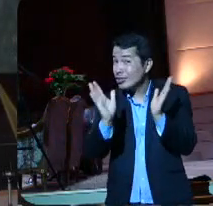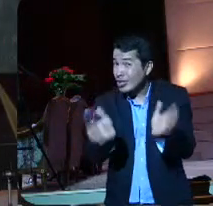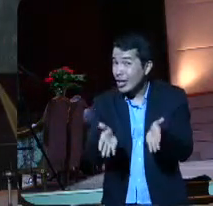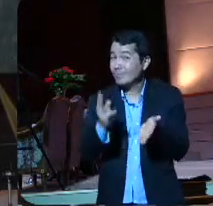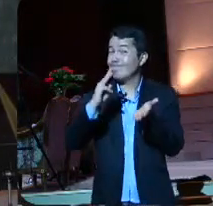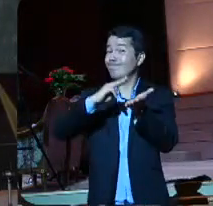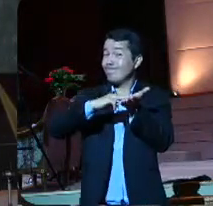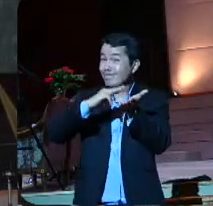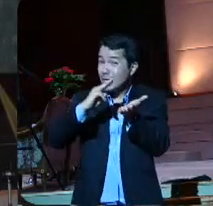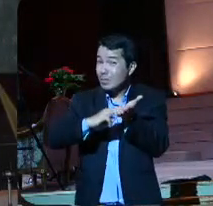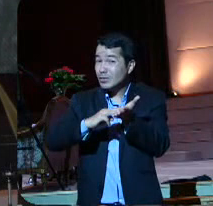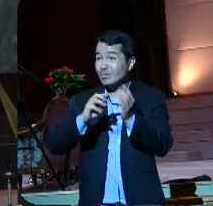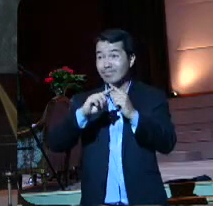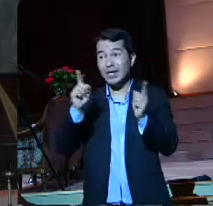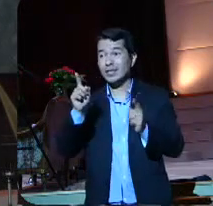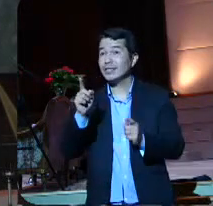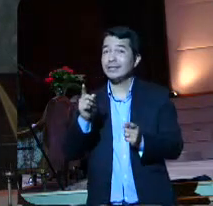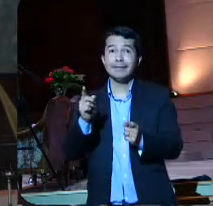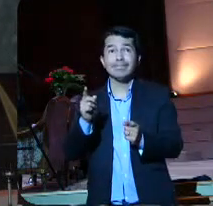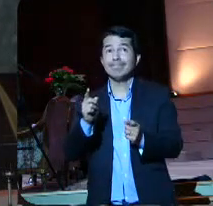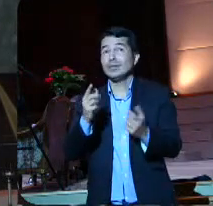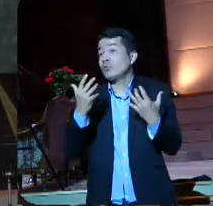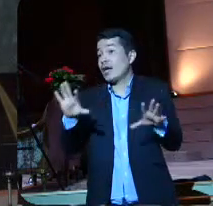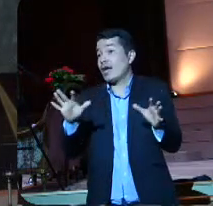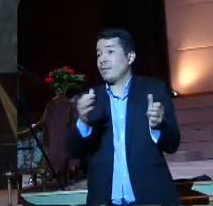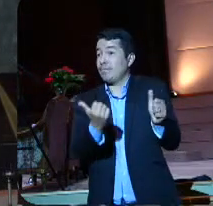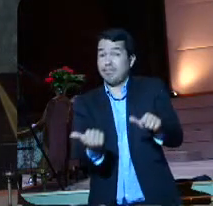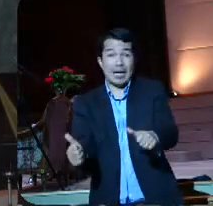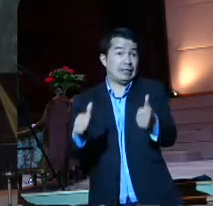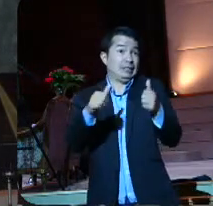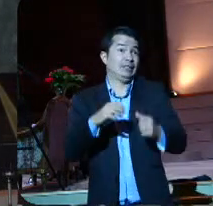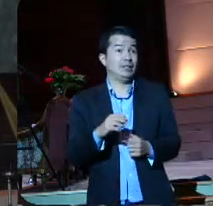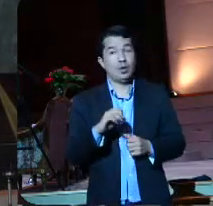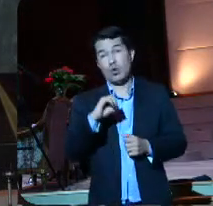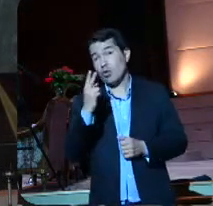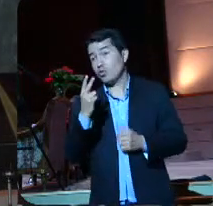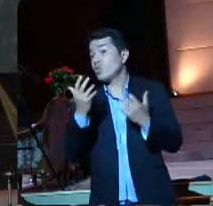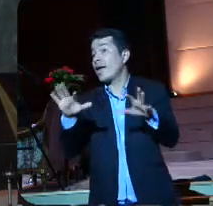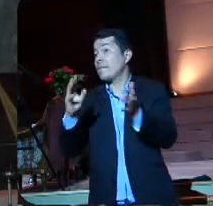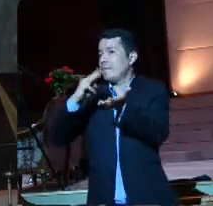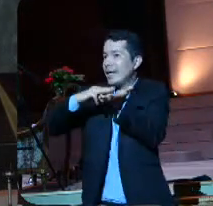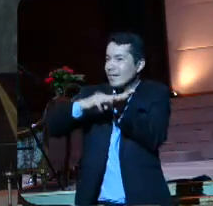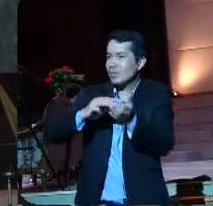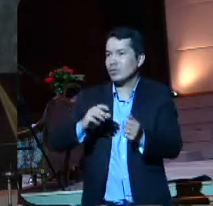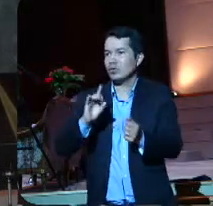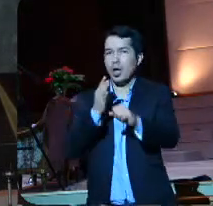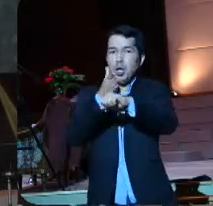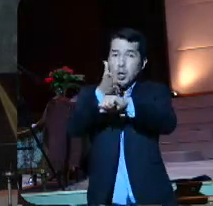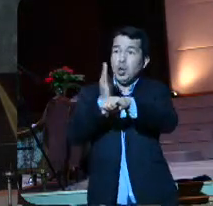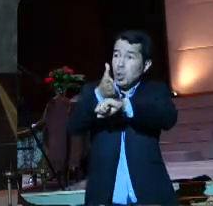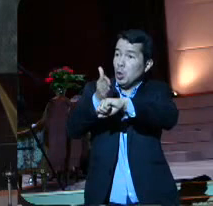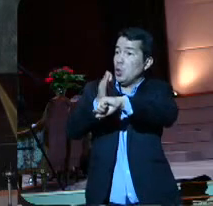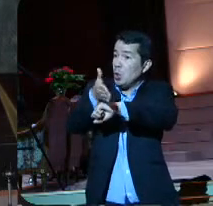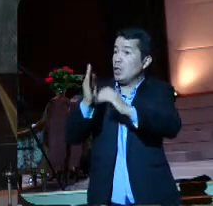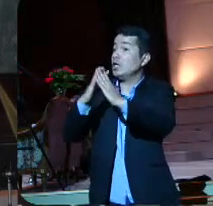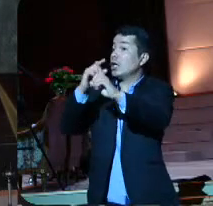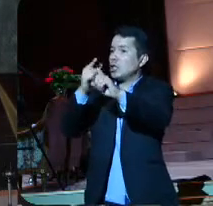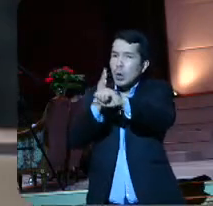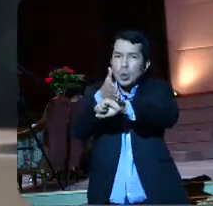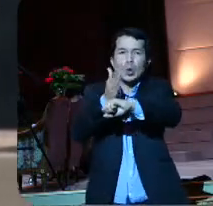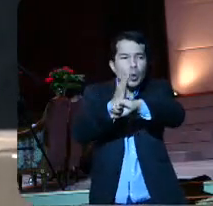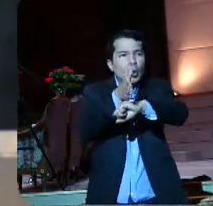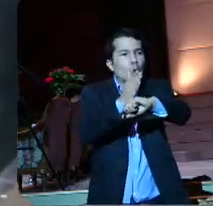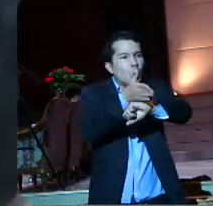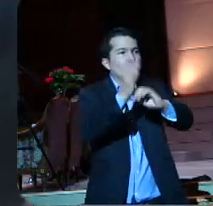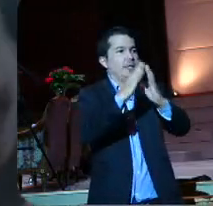do batismo, ou não tem coragem de se tornar membro da igreja. Sabe por quê? Porque talvez tenham marcas